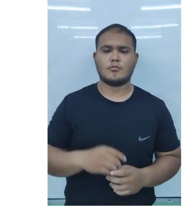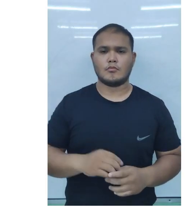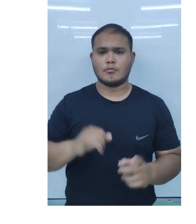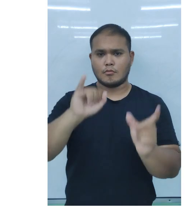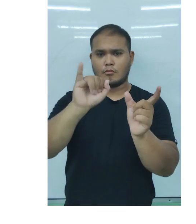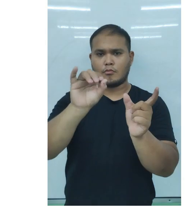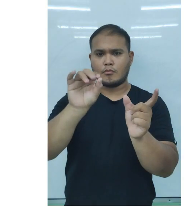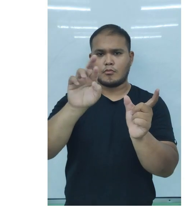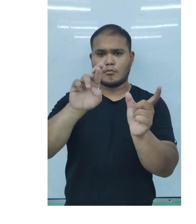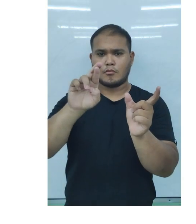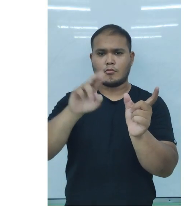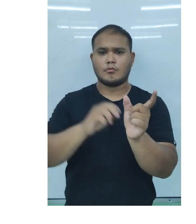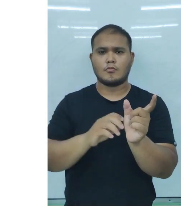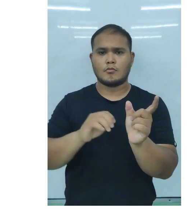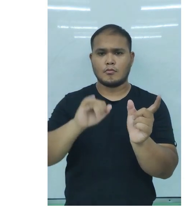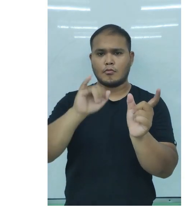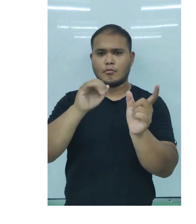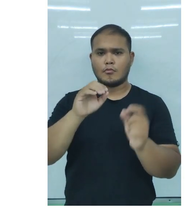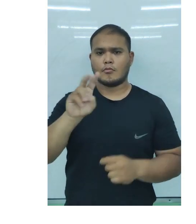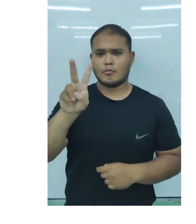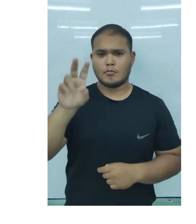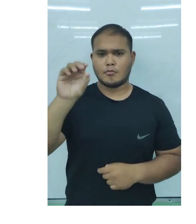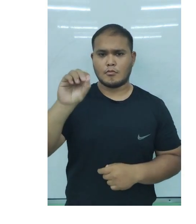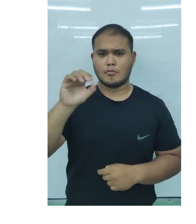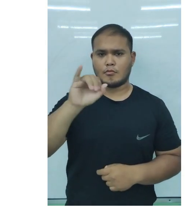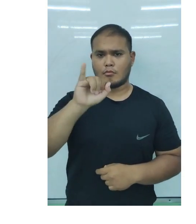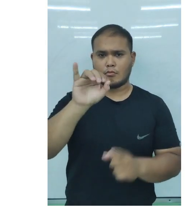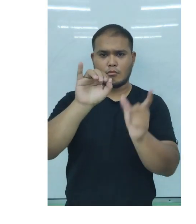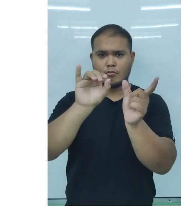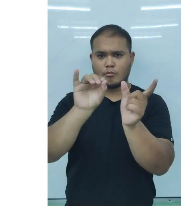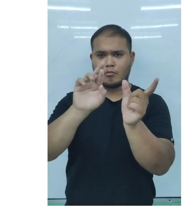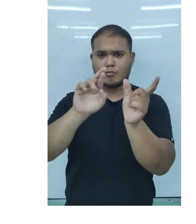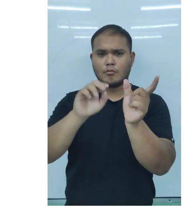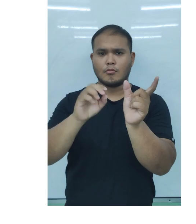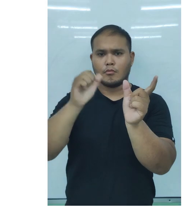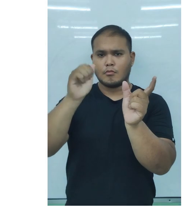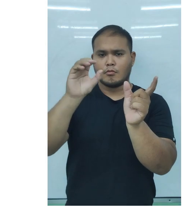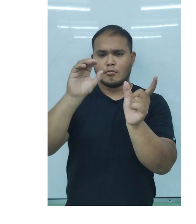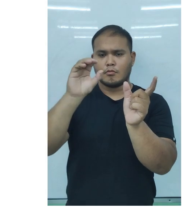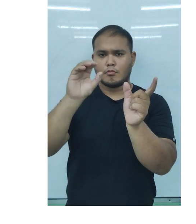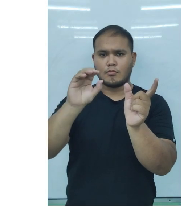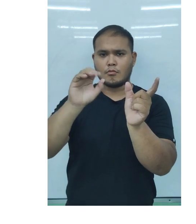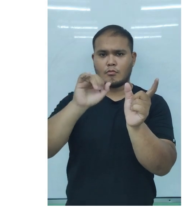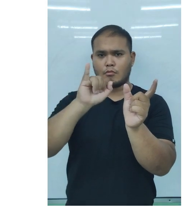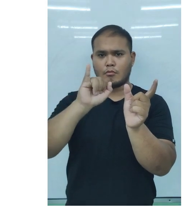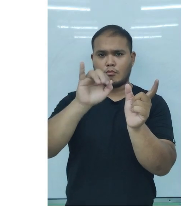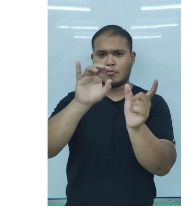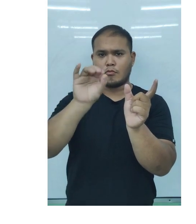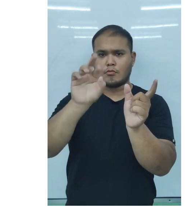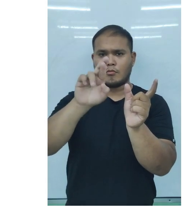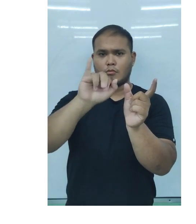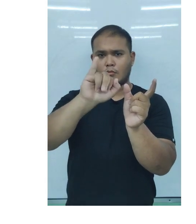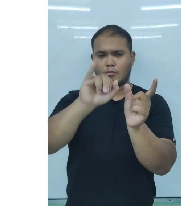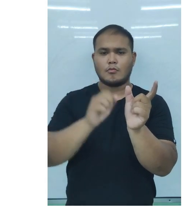no acusativo, pulcriore, masculino e feminino, ok? No neutro,